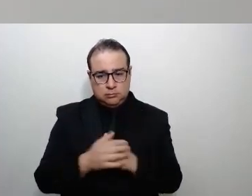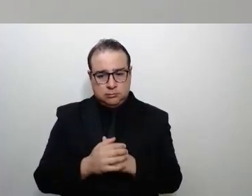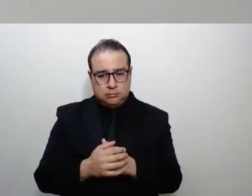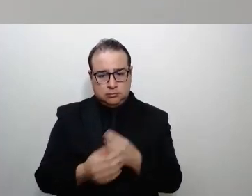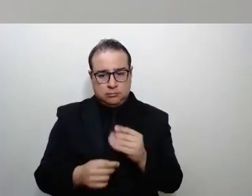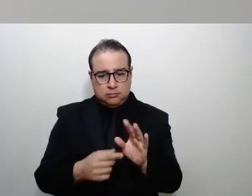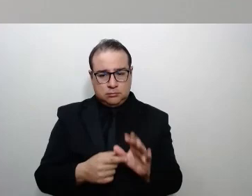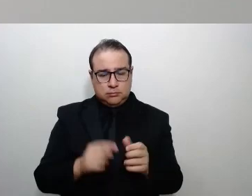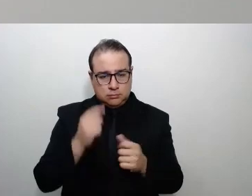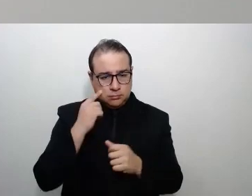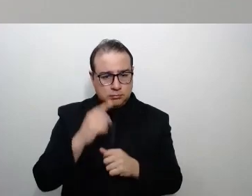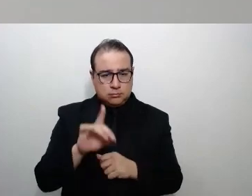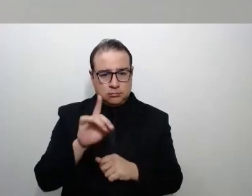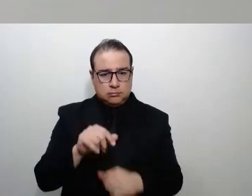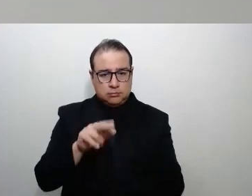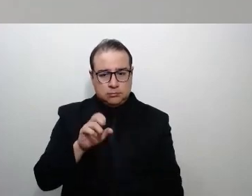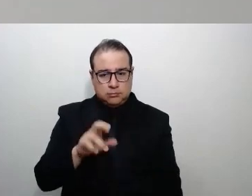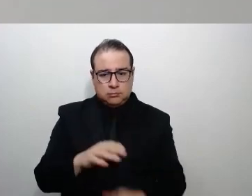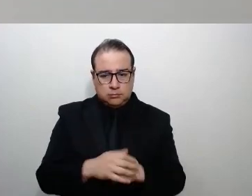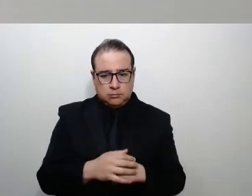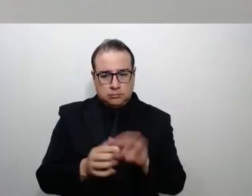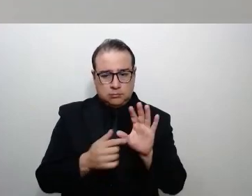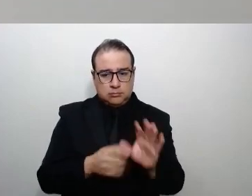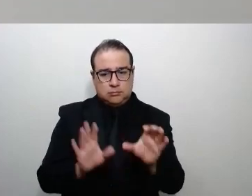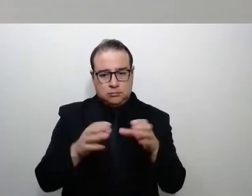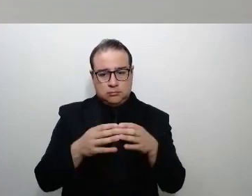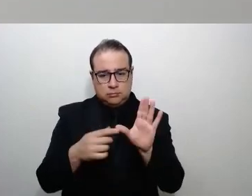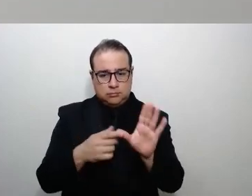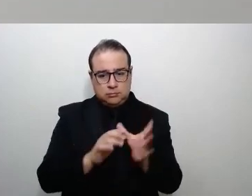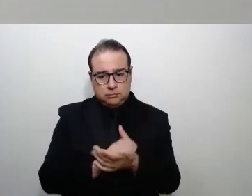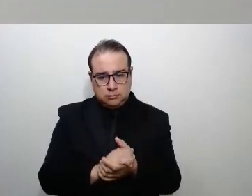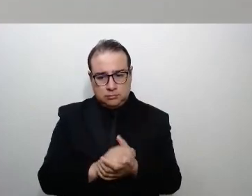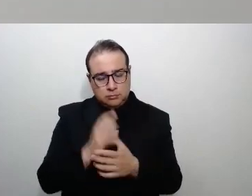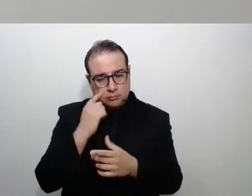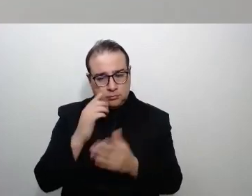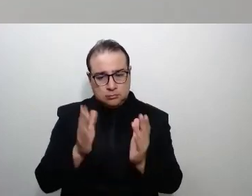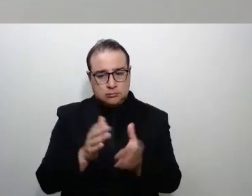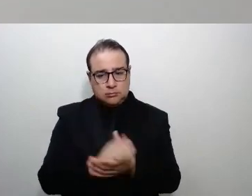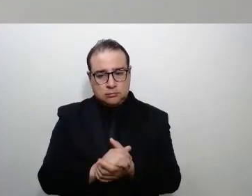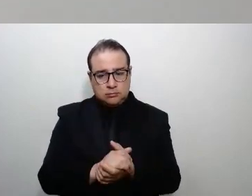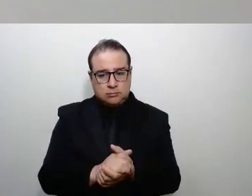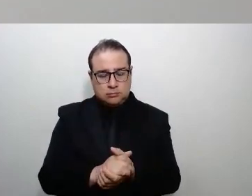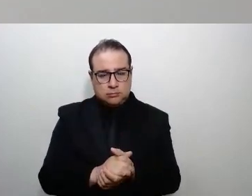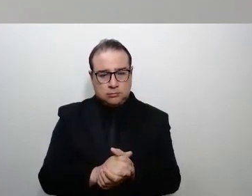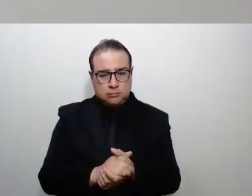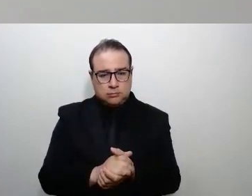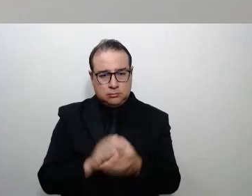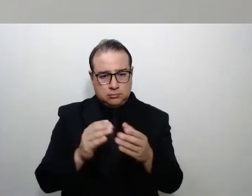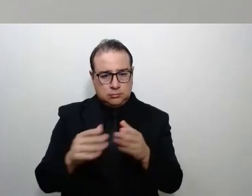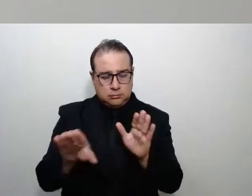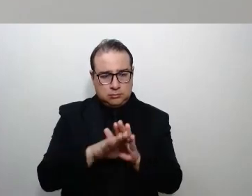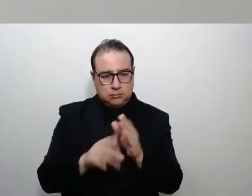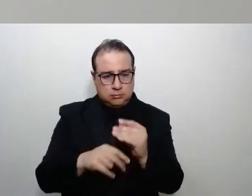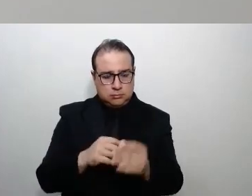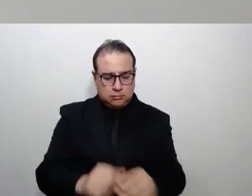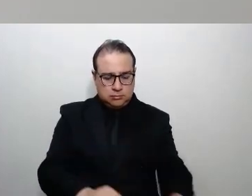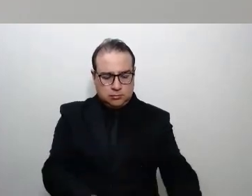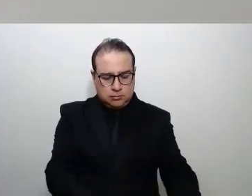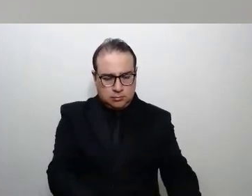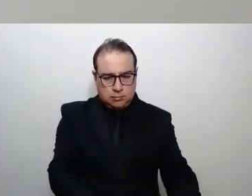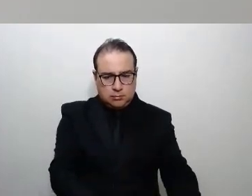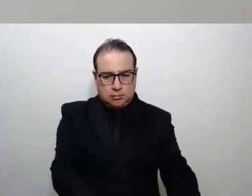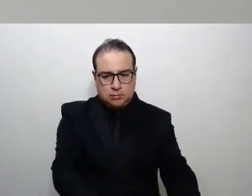Doutora Andreu todos os colegas juízes que vieram aqui Presidente também